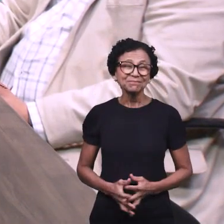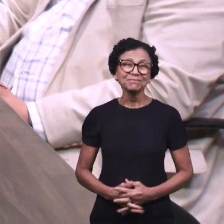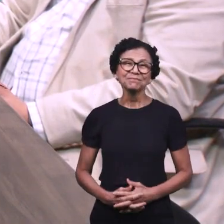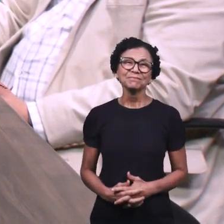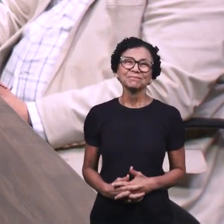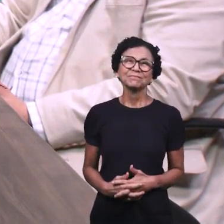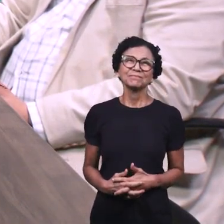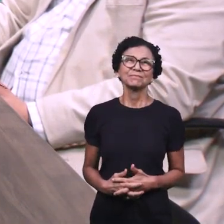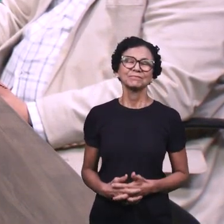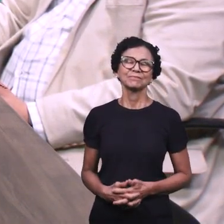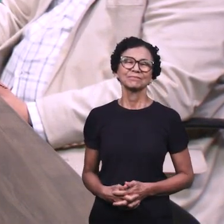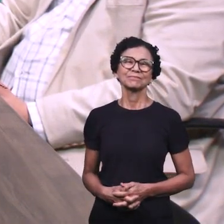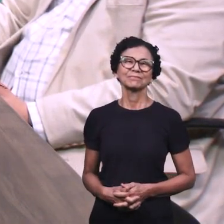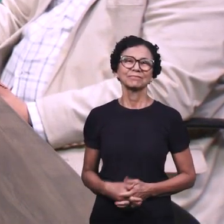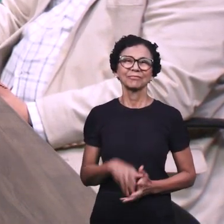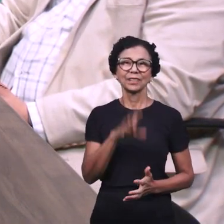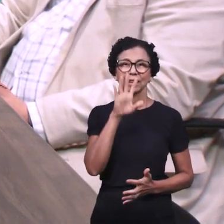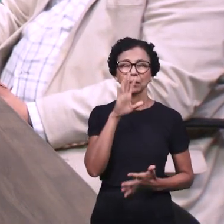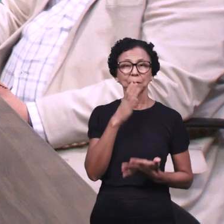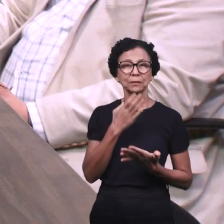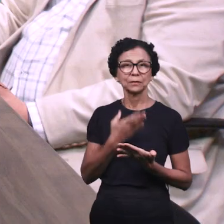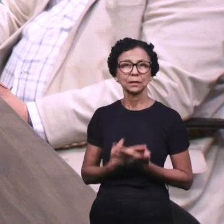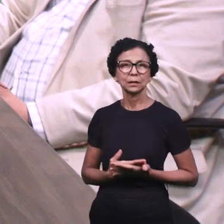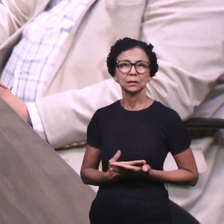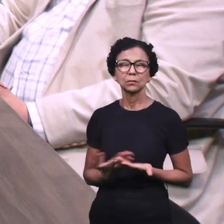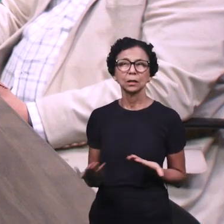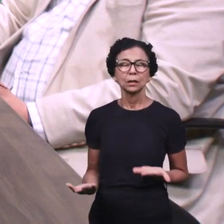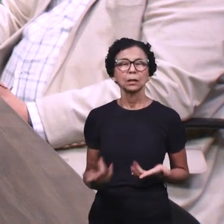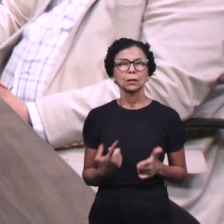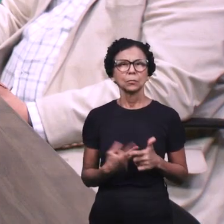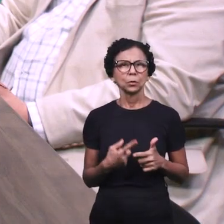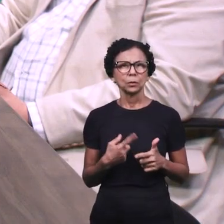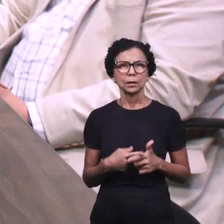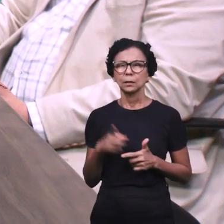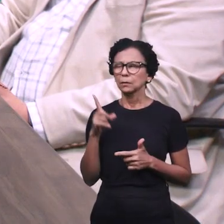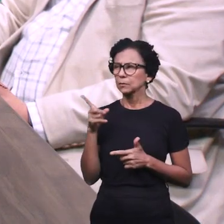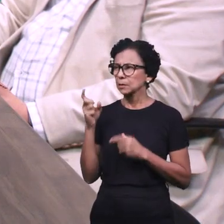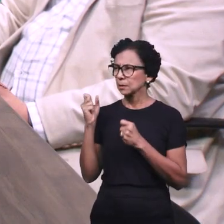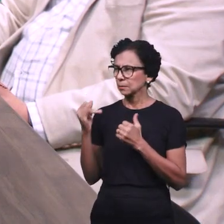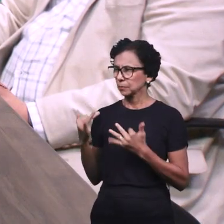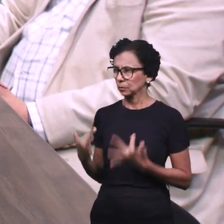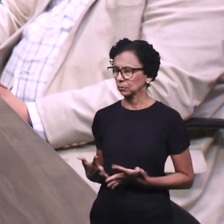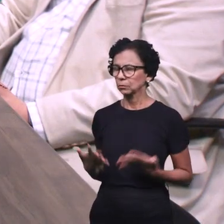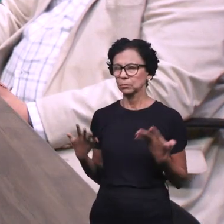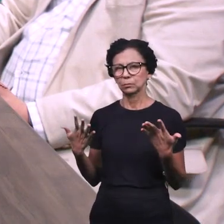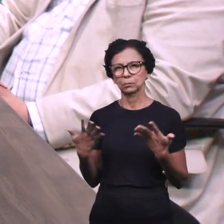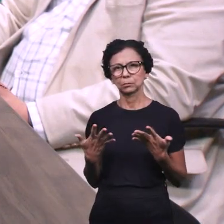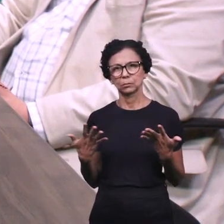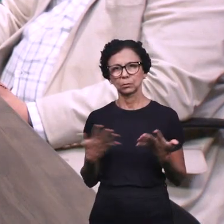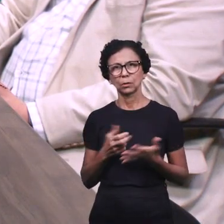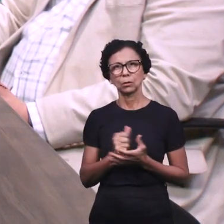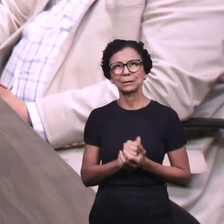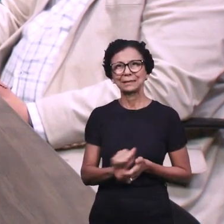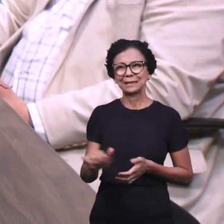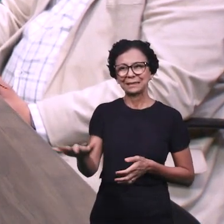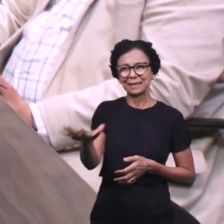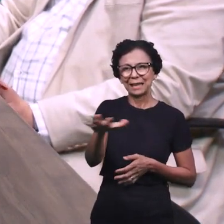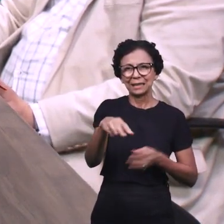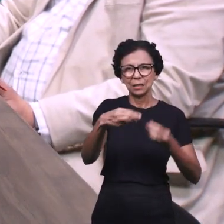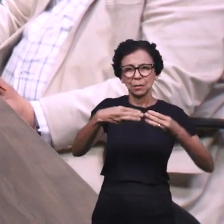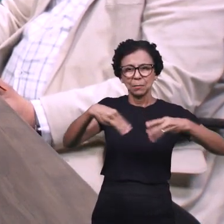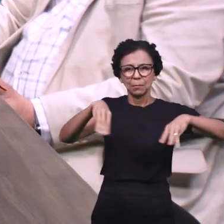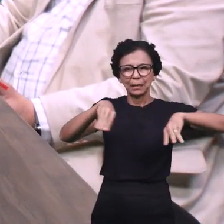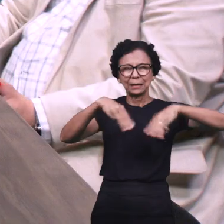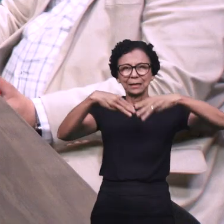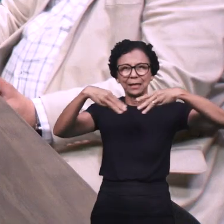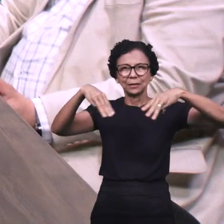né, maravilhados, porque essa questão que você explicou agora do campo magnético, isso é coisa extraordinária, né?